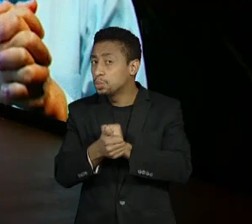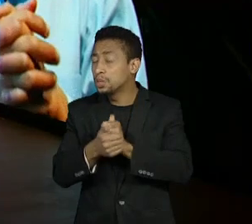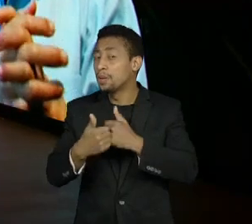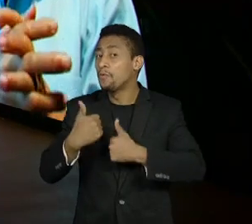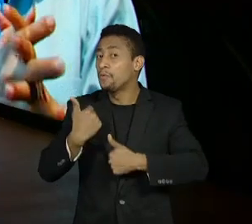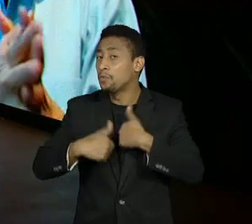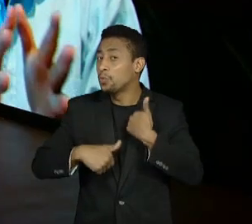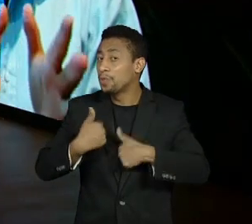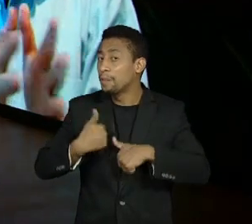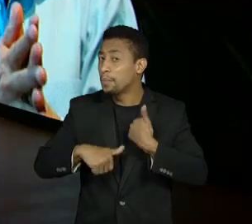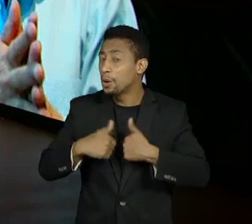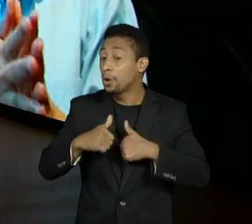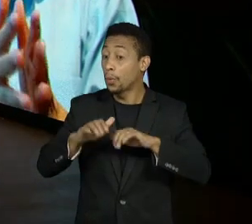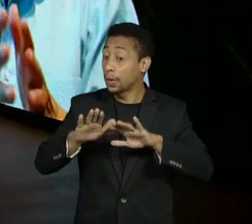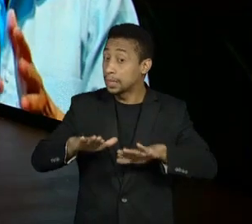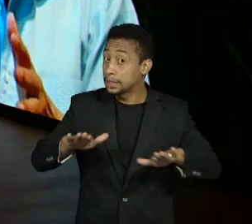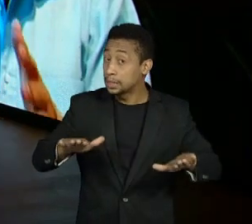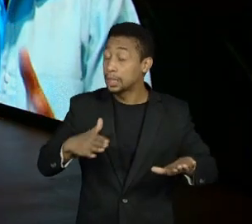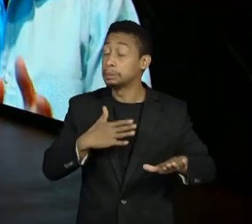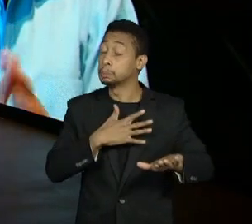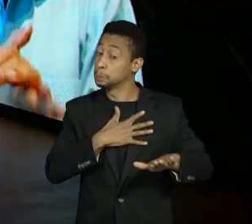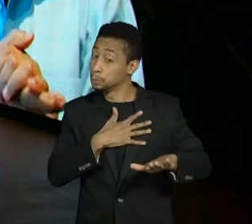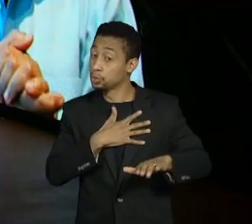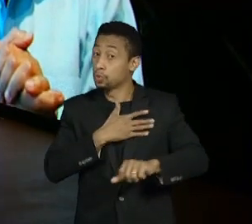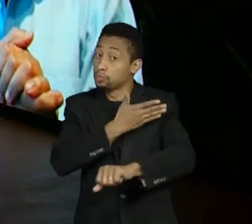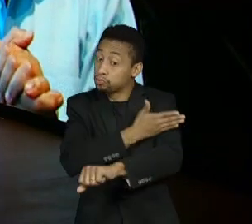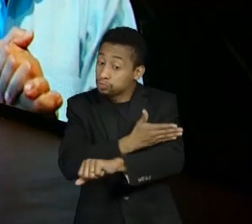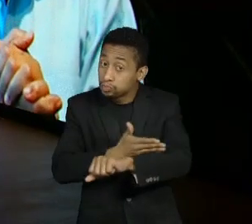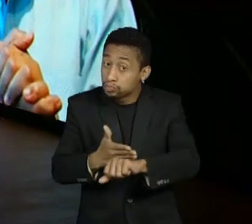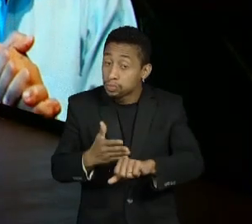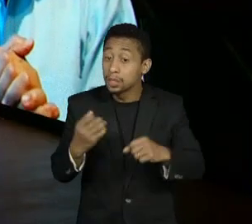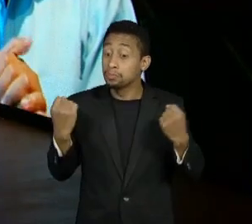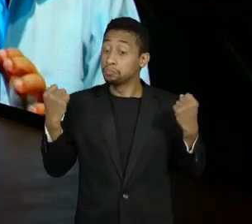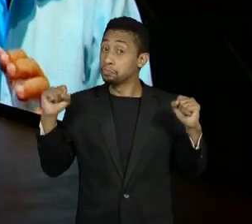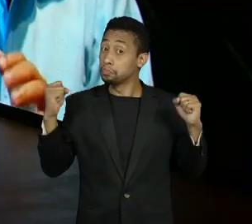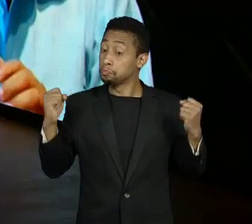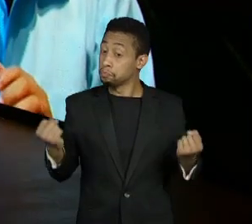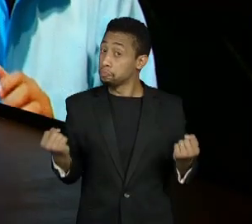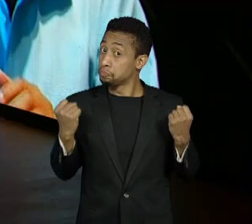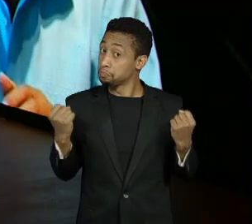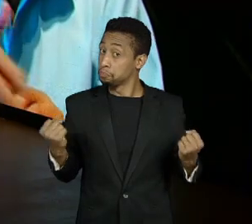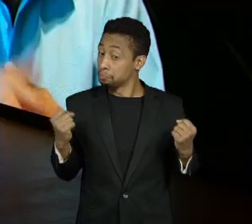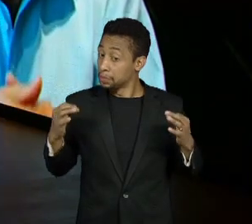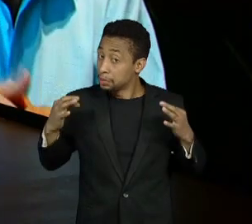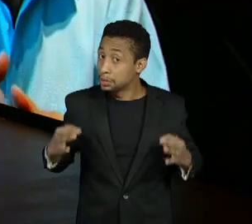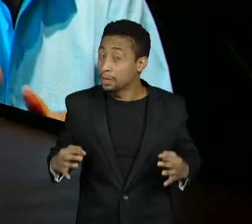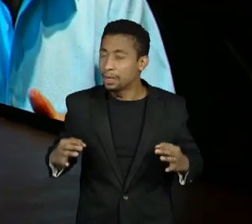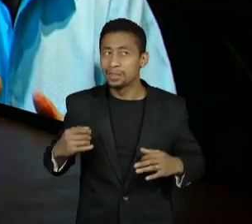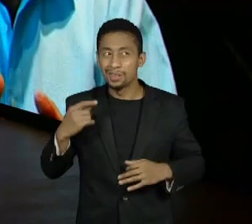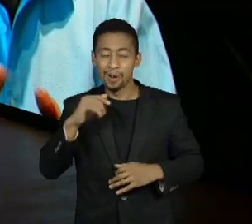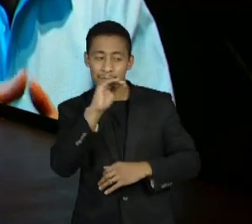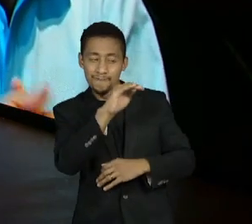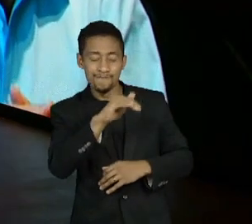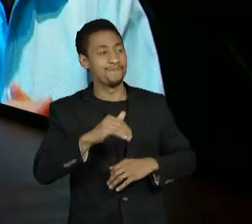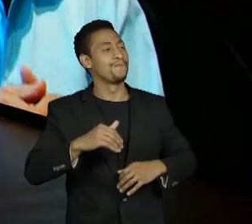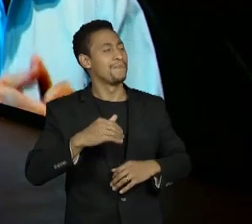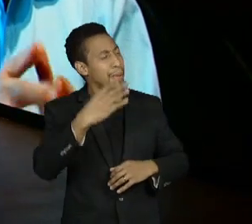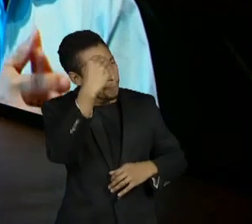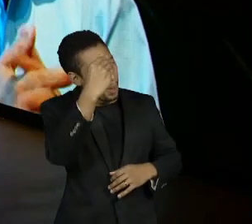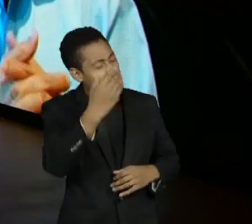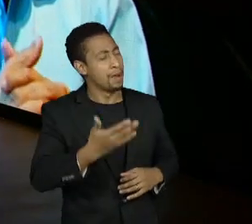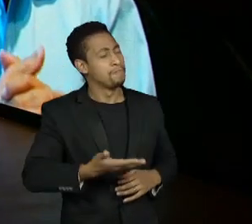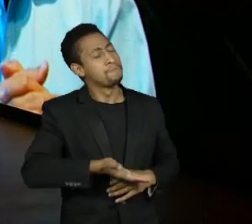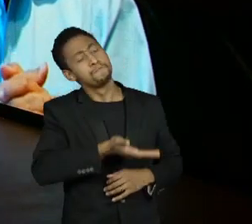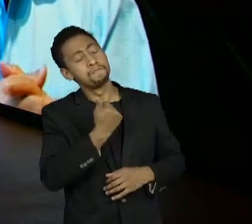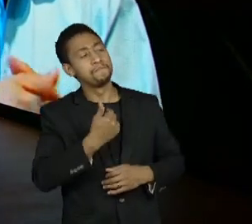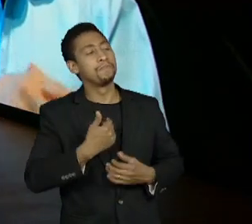criançada, de boas maneiras, de exercícios, tudo mais. Daí, bati no ombro do Pelé, Pelé, conversa comigo aqui